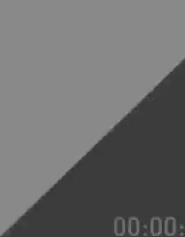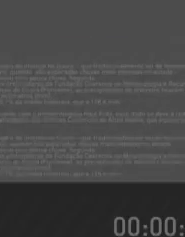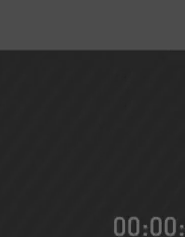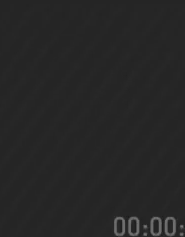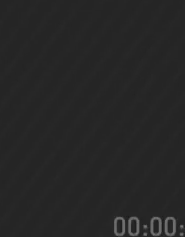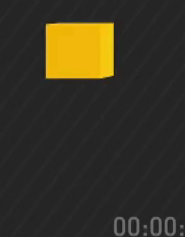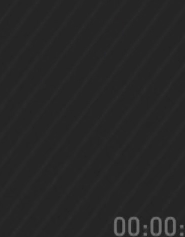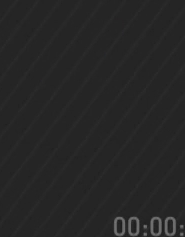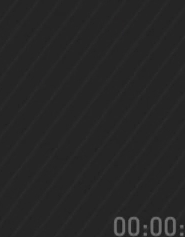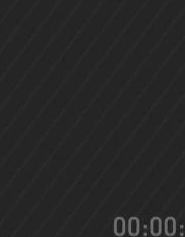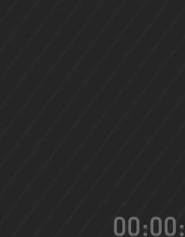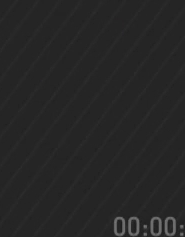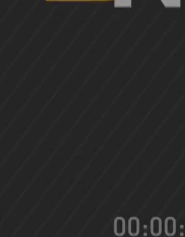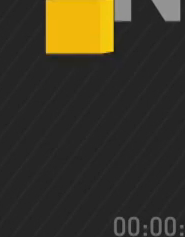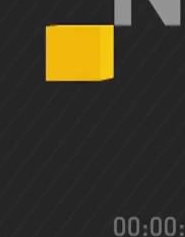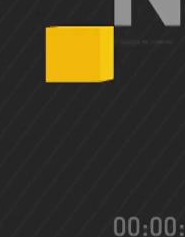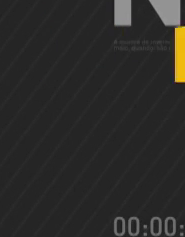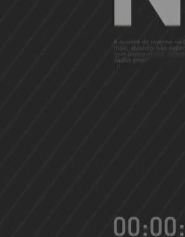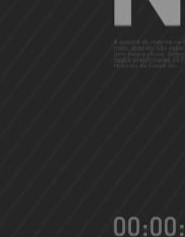ae